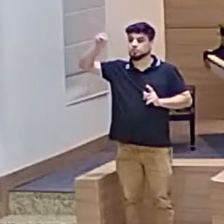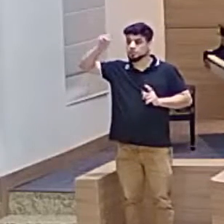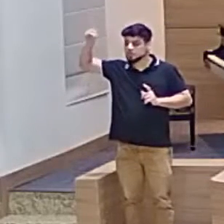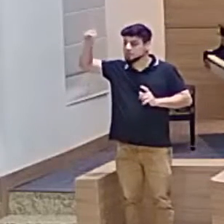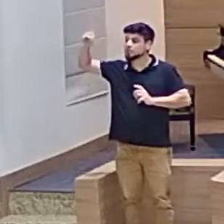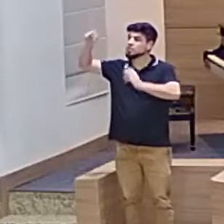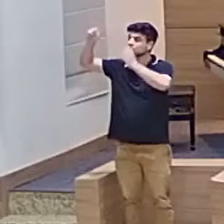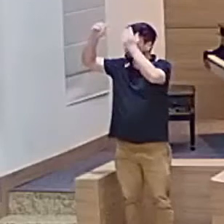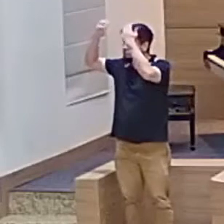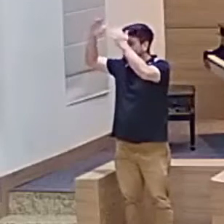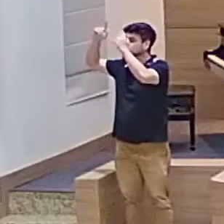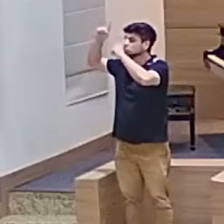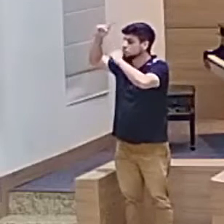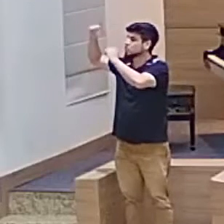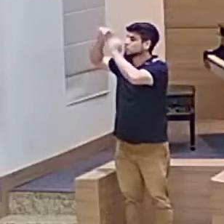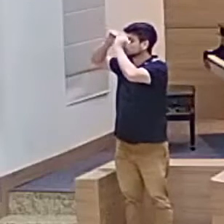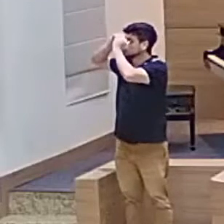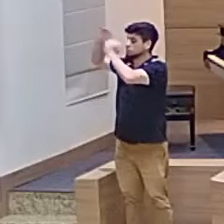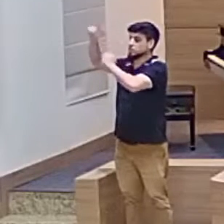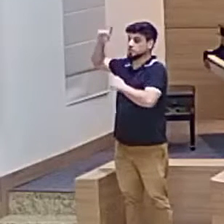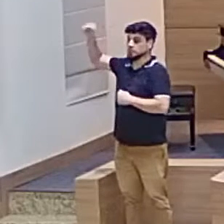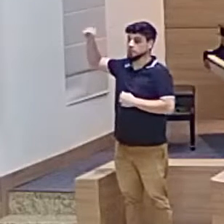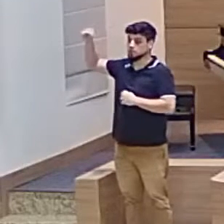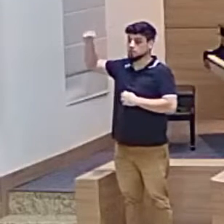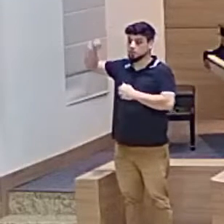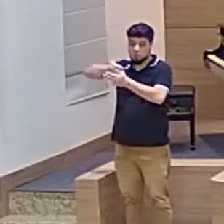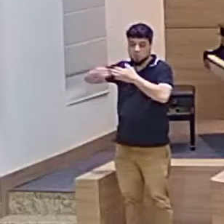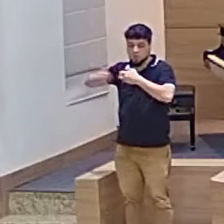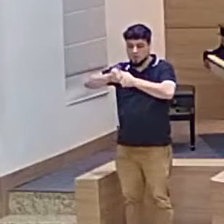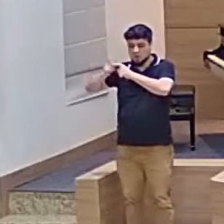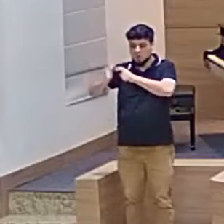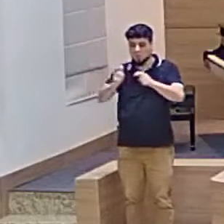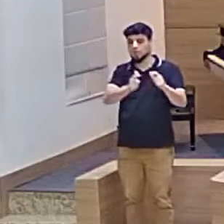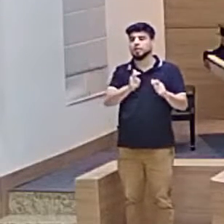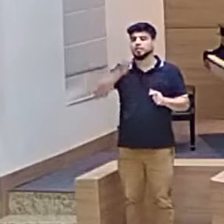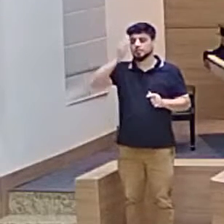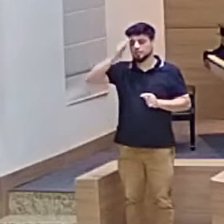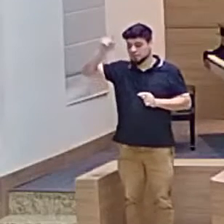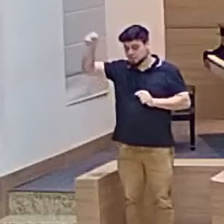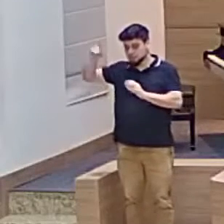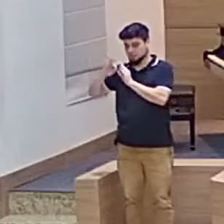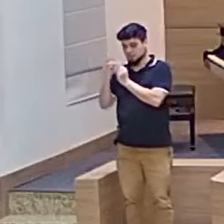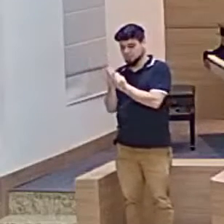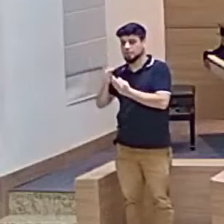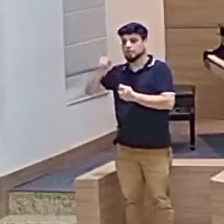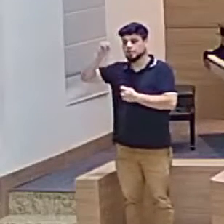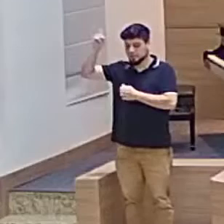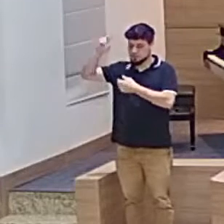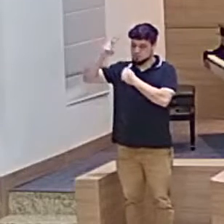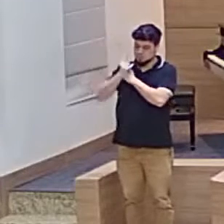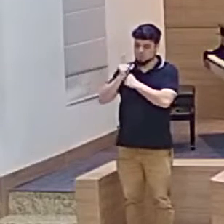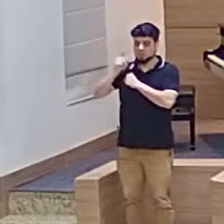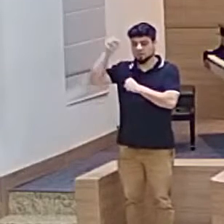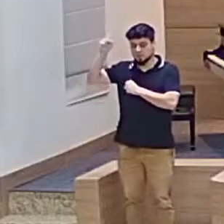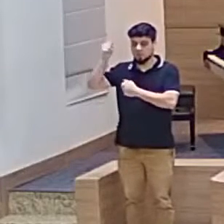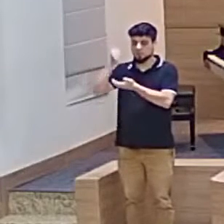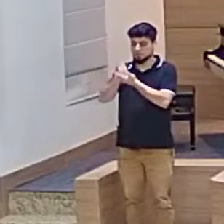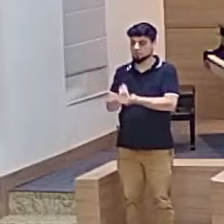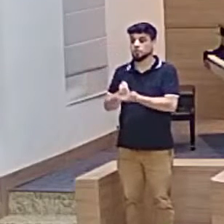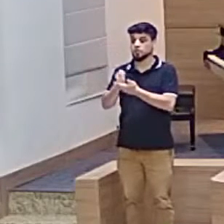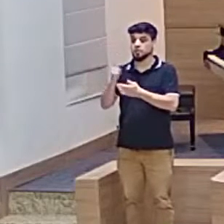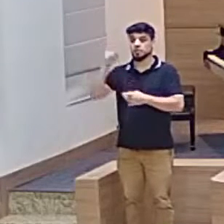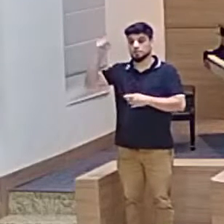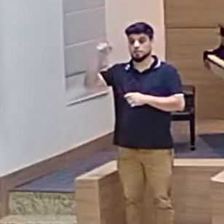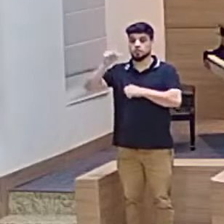senhor entenda que o senhor é o Deus da sua família é o Deus da sua casa é o Deus que opera e eu Deus que tem que transformar da